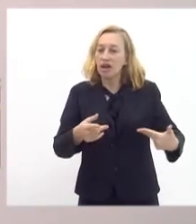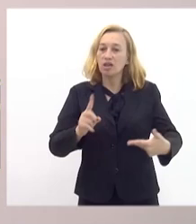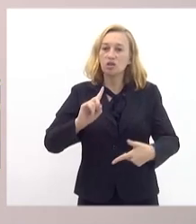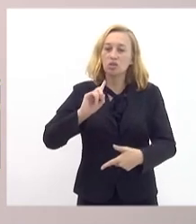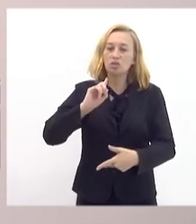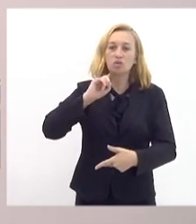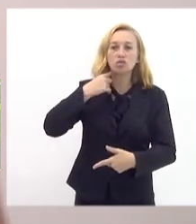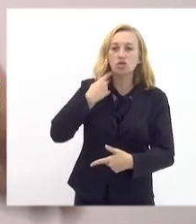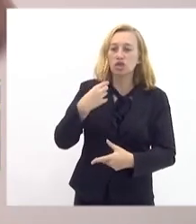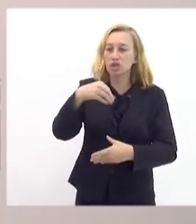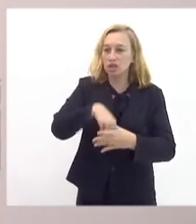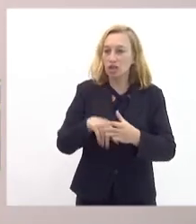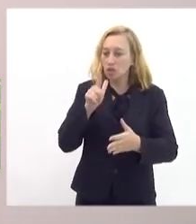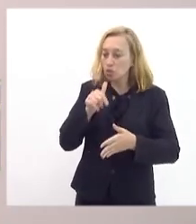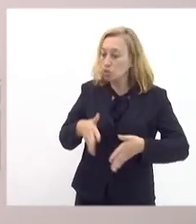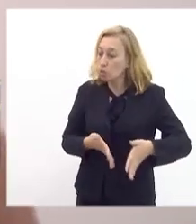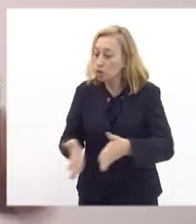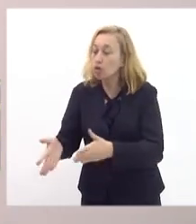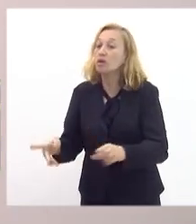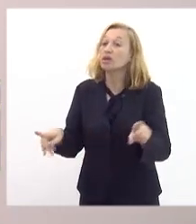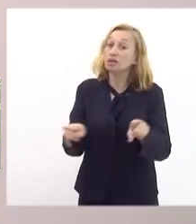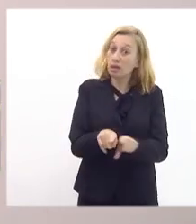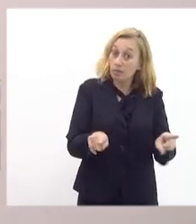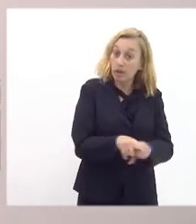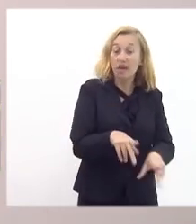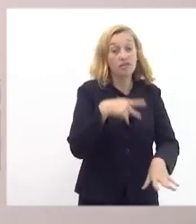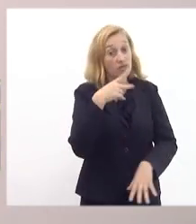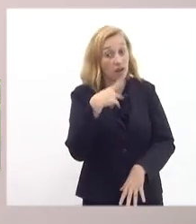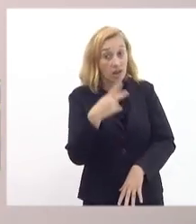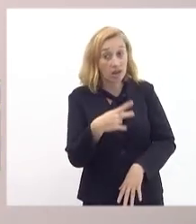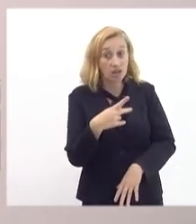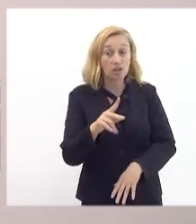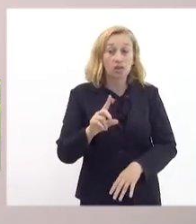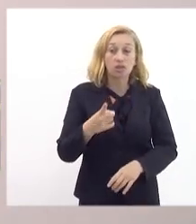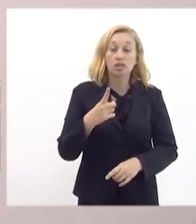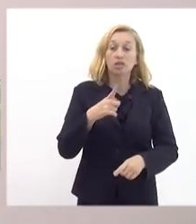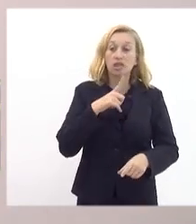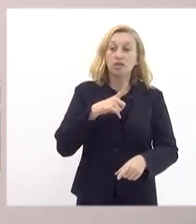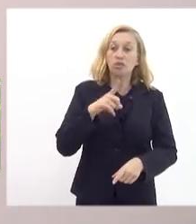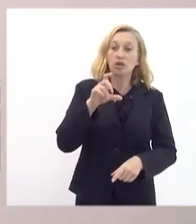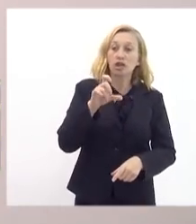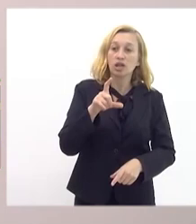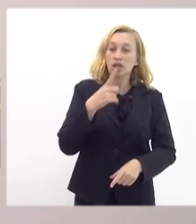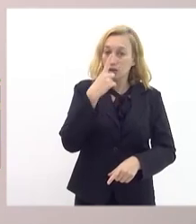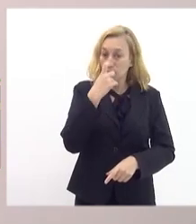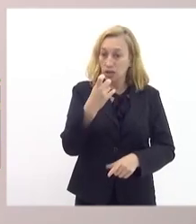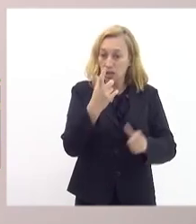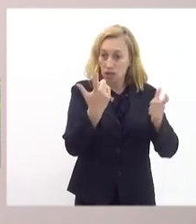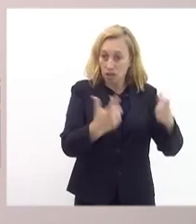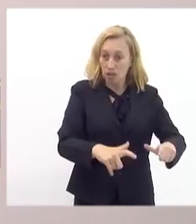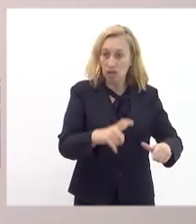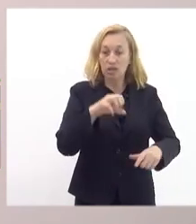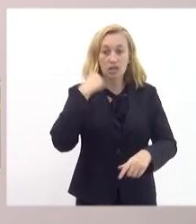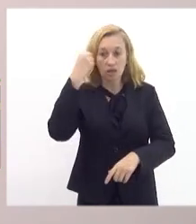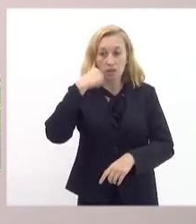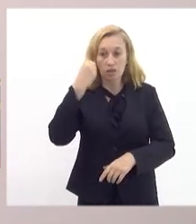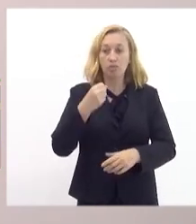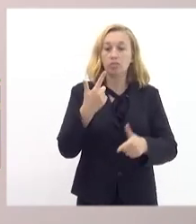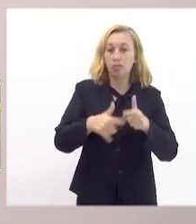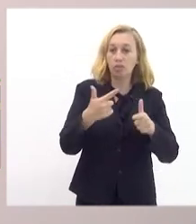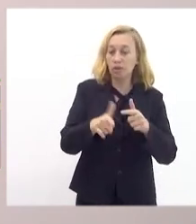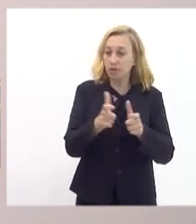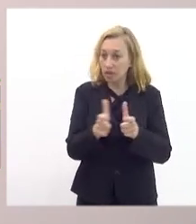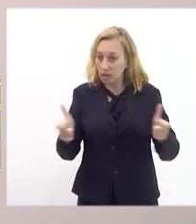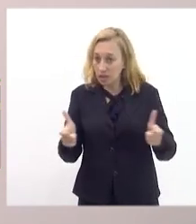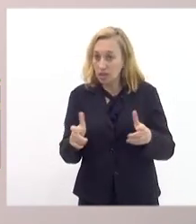dejetos tem o nosso rio sem contar ainda nós temos um lixão de Seropédica que também causam grandes problemas